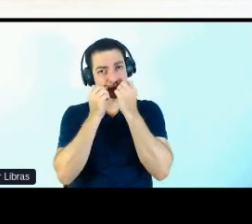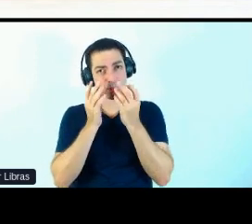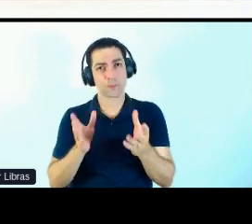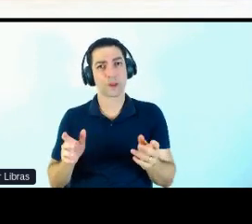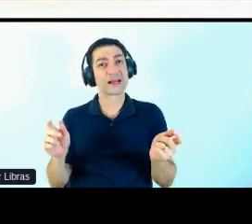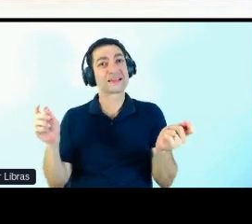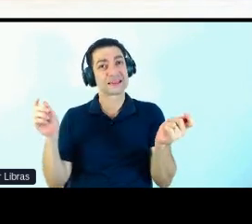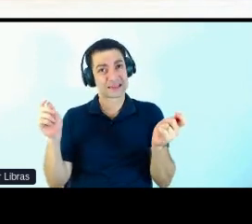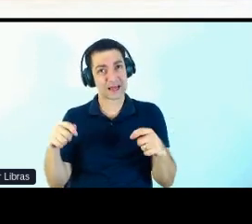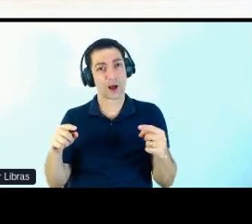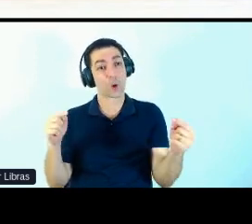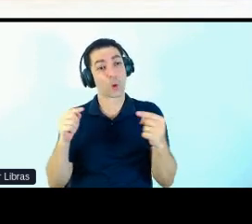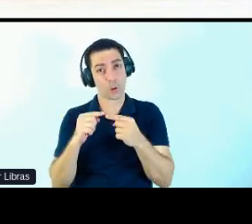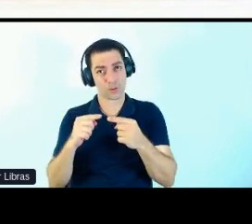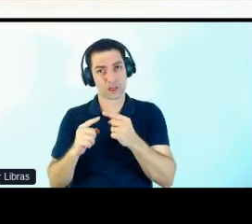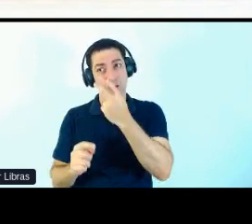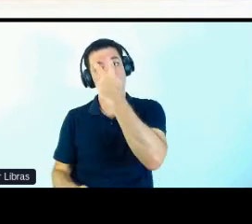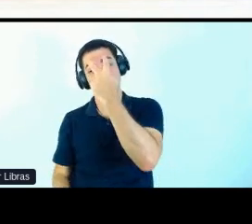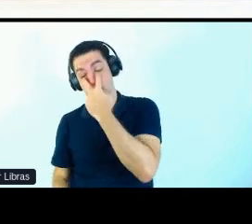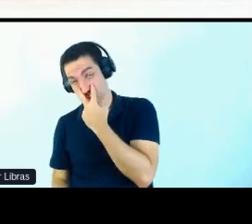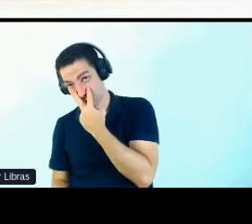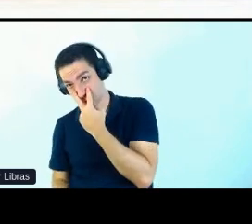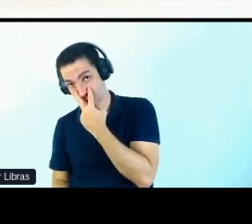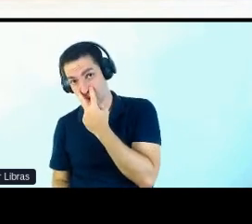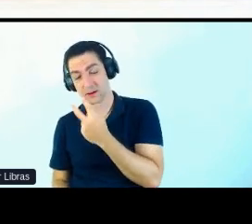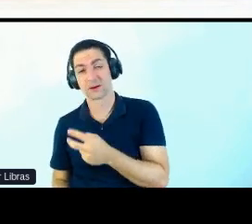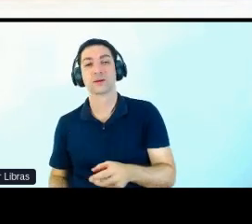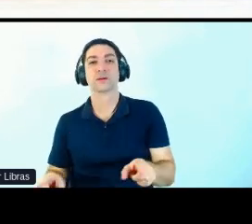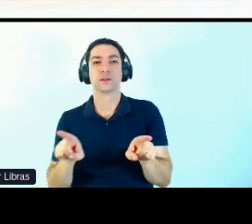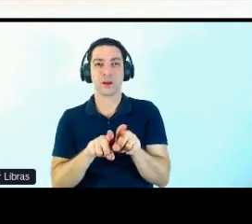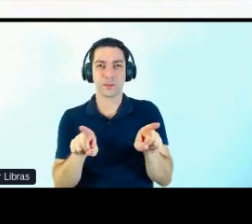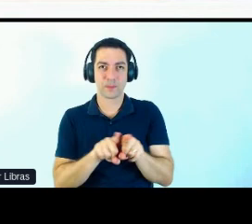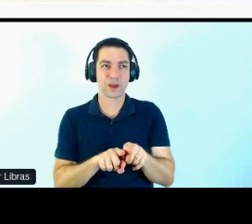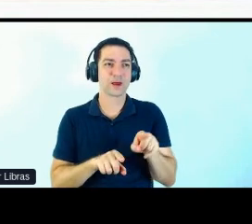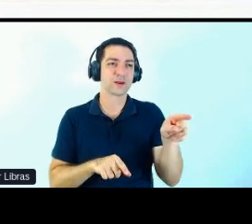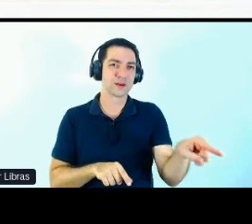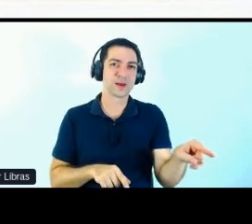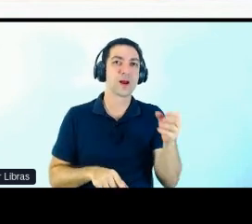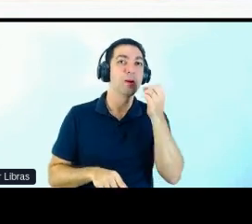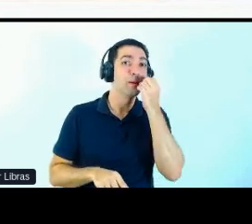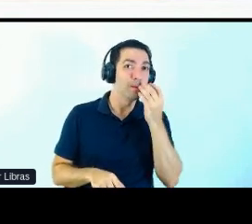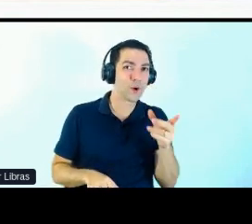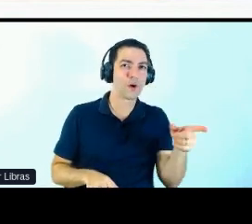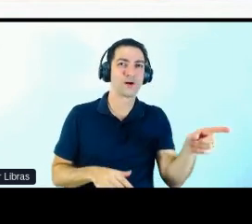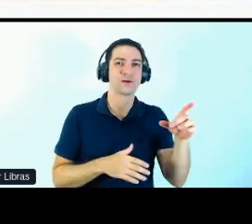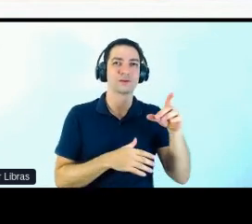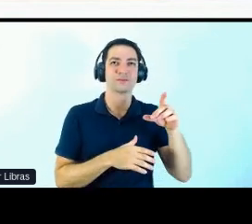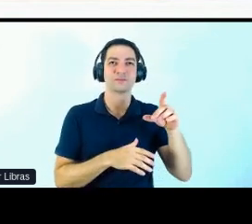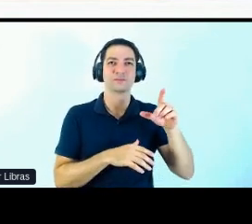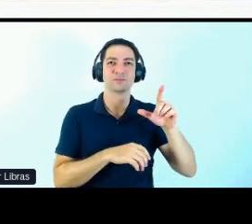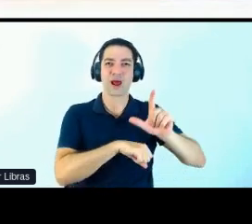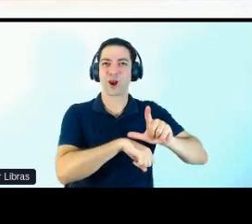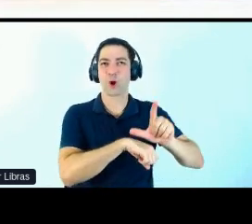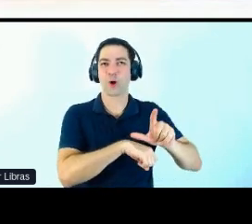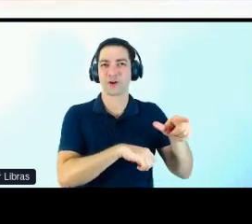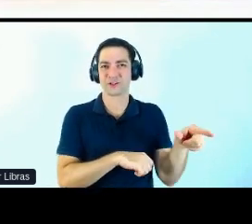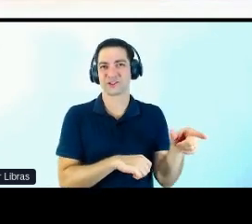para eles, que seja fácil para o empreendimento e que seja fácil para você também, para os dois.